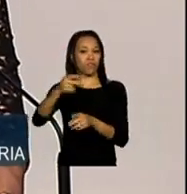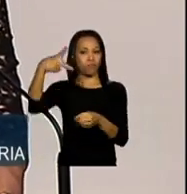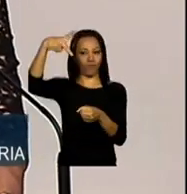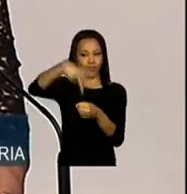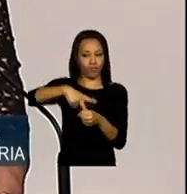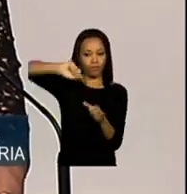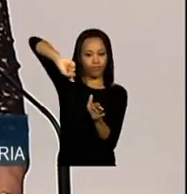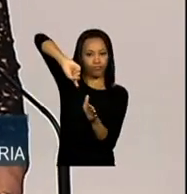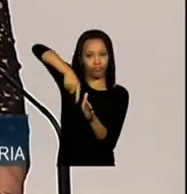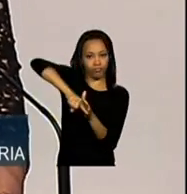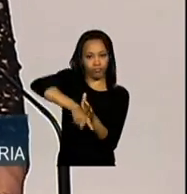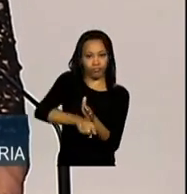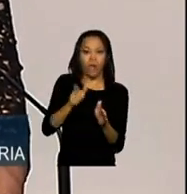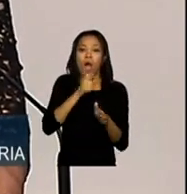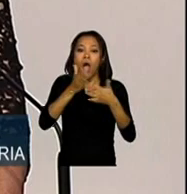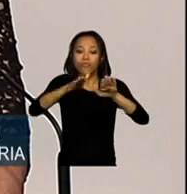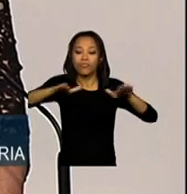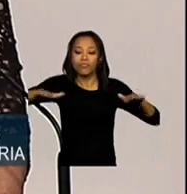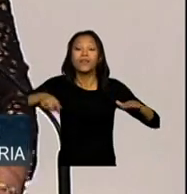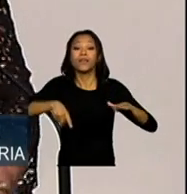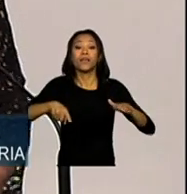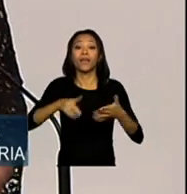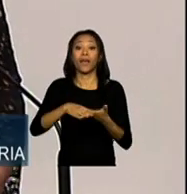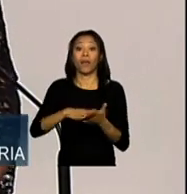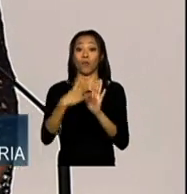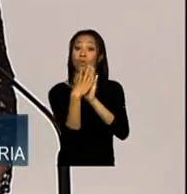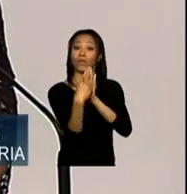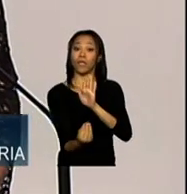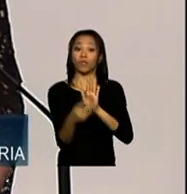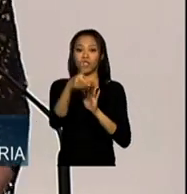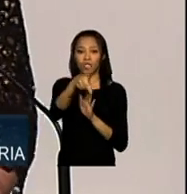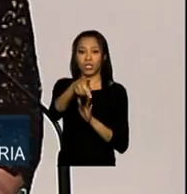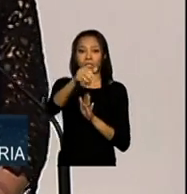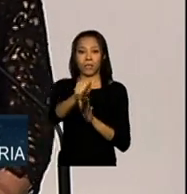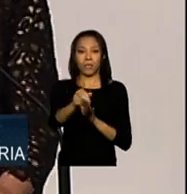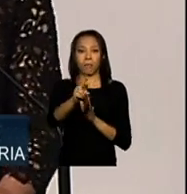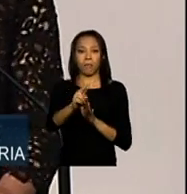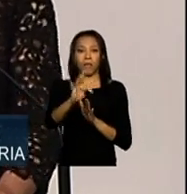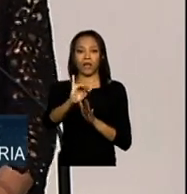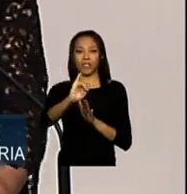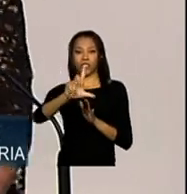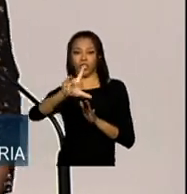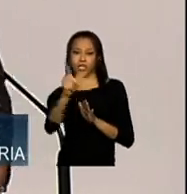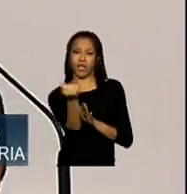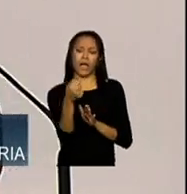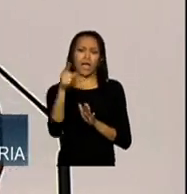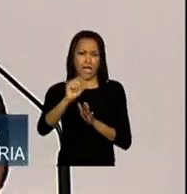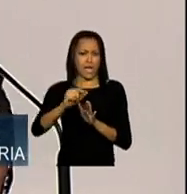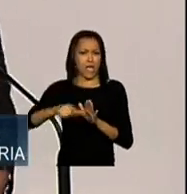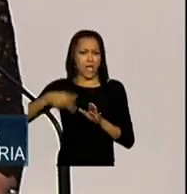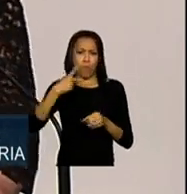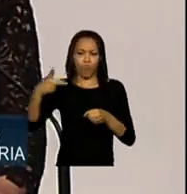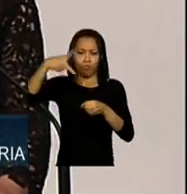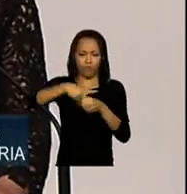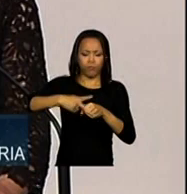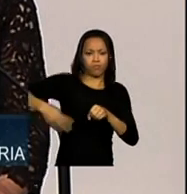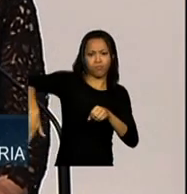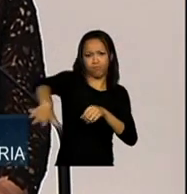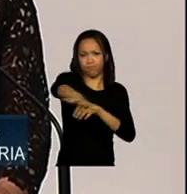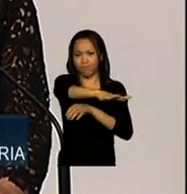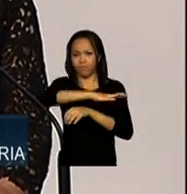explorado sob regime de partilha. Libra é um campo de petróleo extraordinário pelo